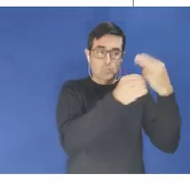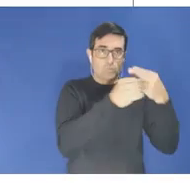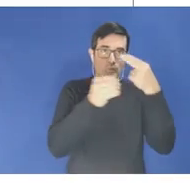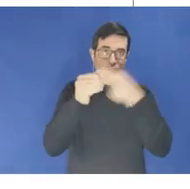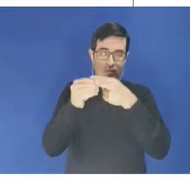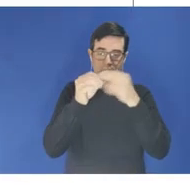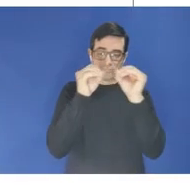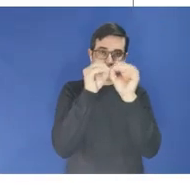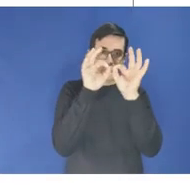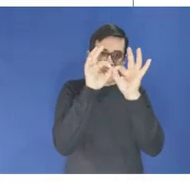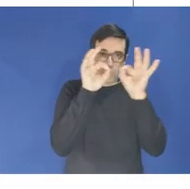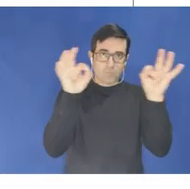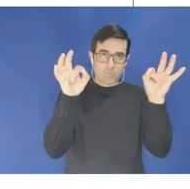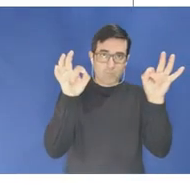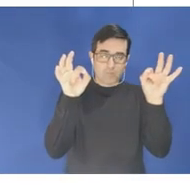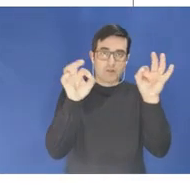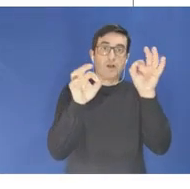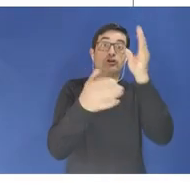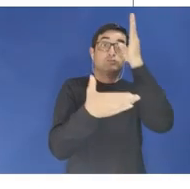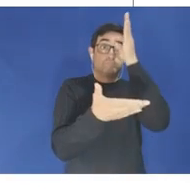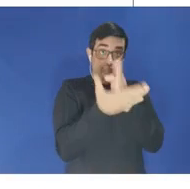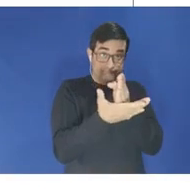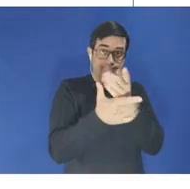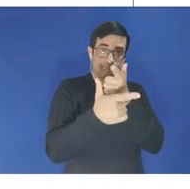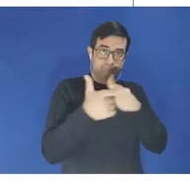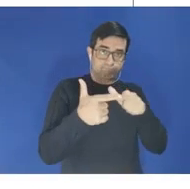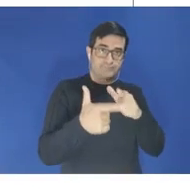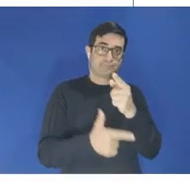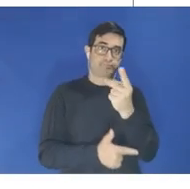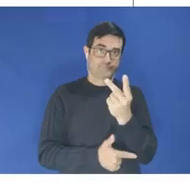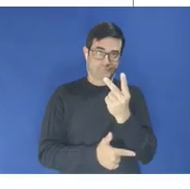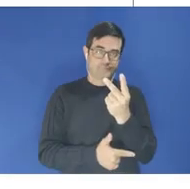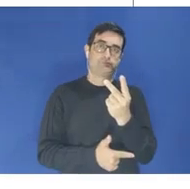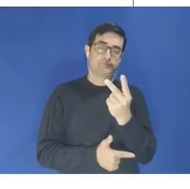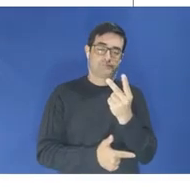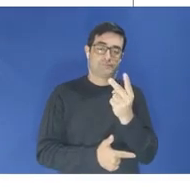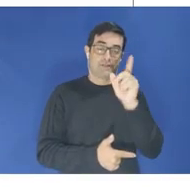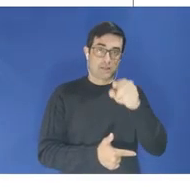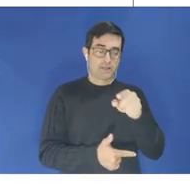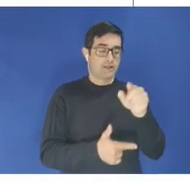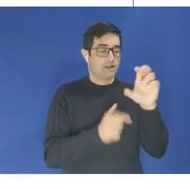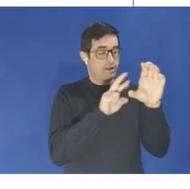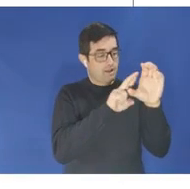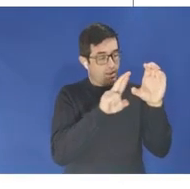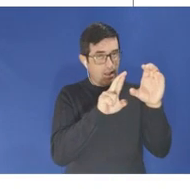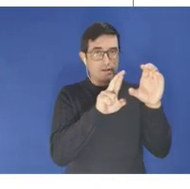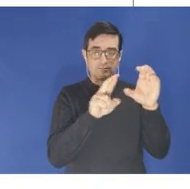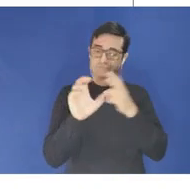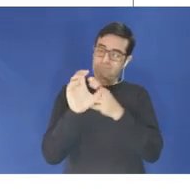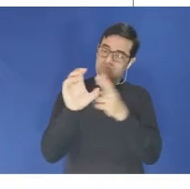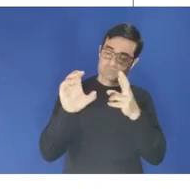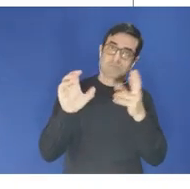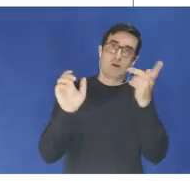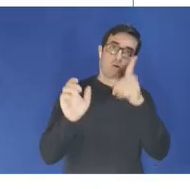meio. Vai ser a distância entre a borda dessa eletrosfera e o núcleo, e a borda